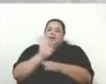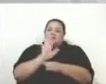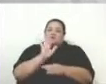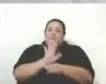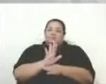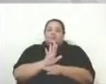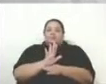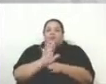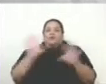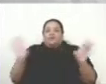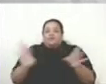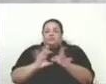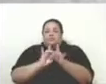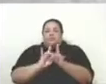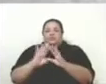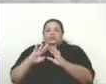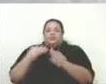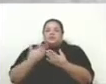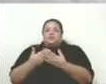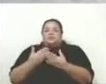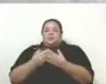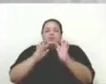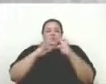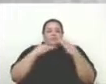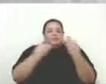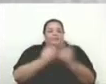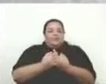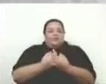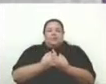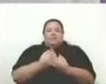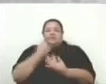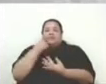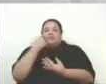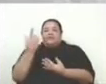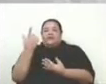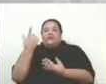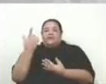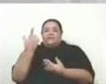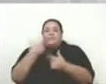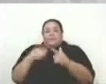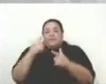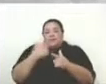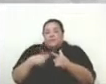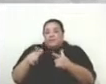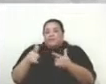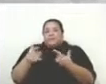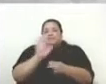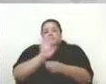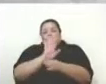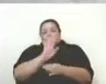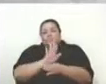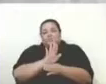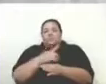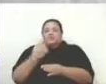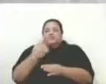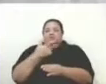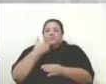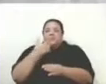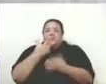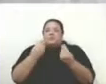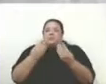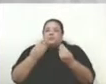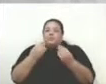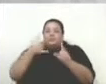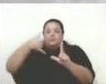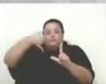escola, ela trata das vulnerabilidades. A gente fala toda semana aqui sobre a questão do bullying, cyberbullying,